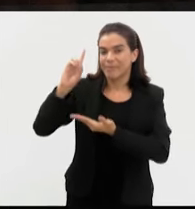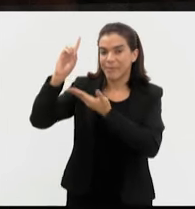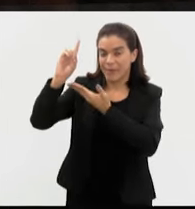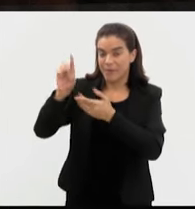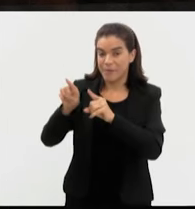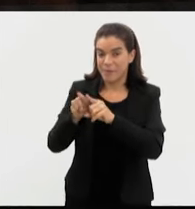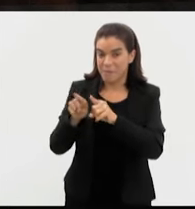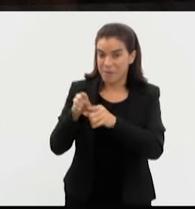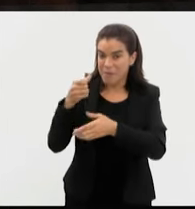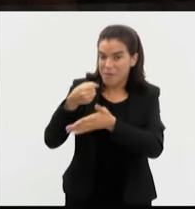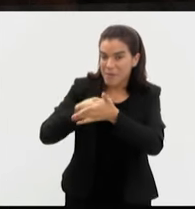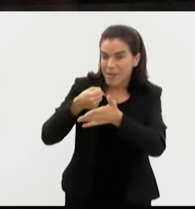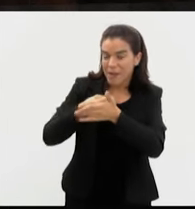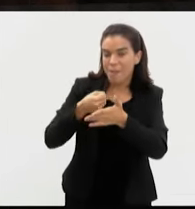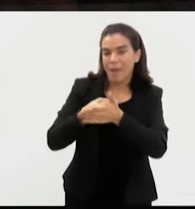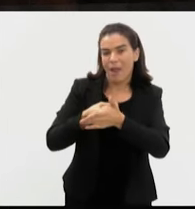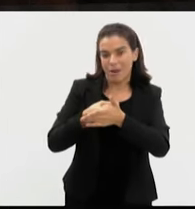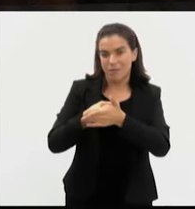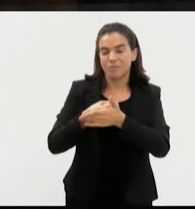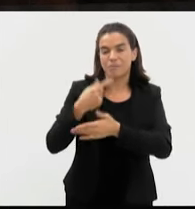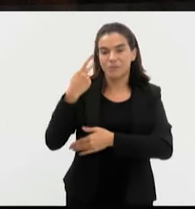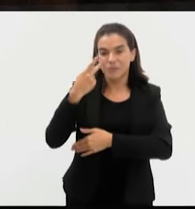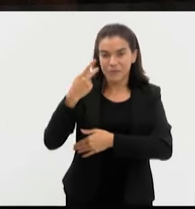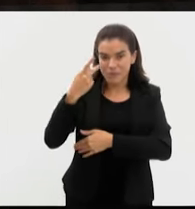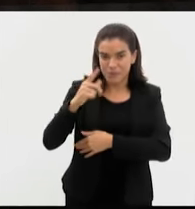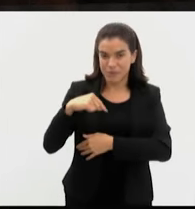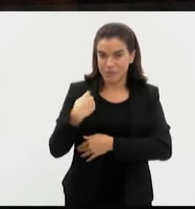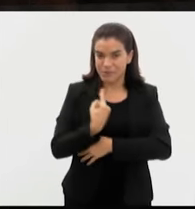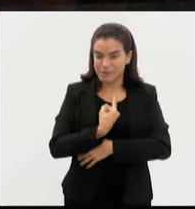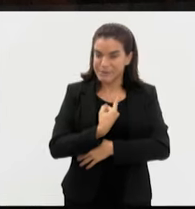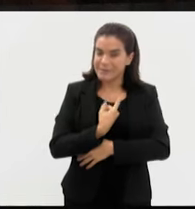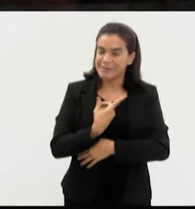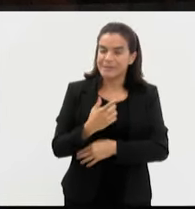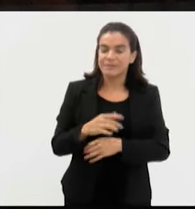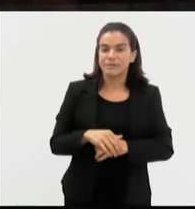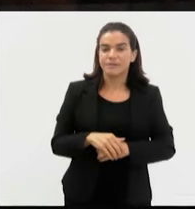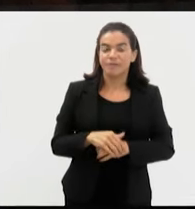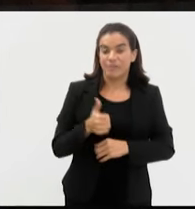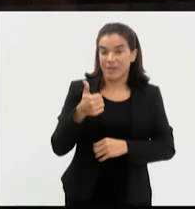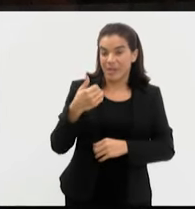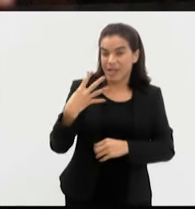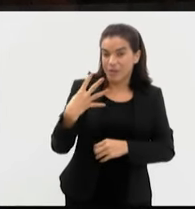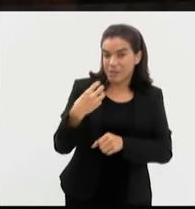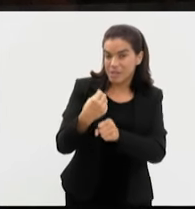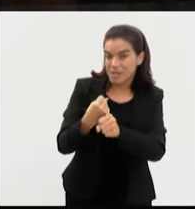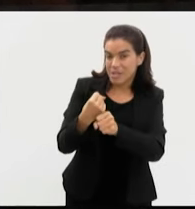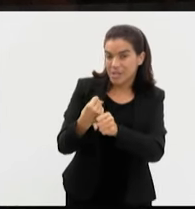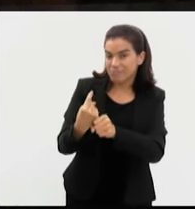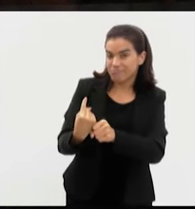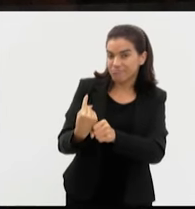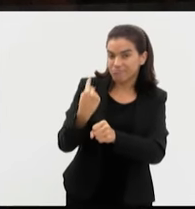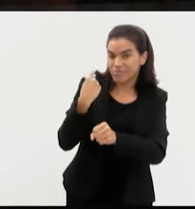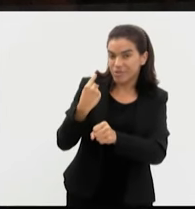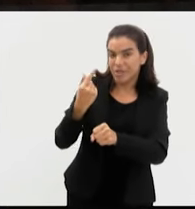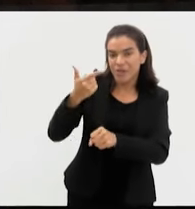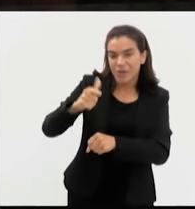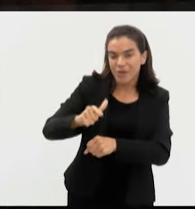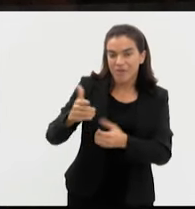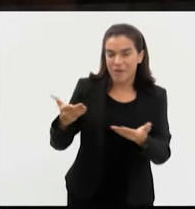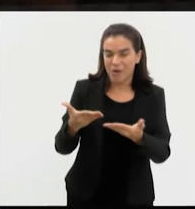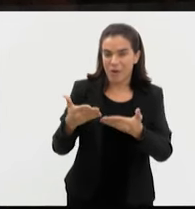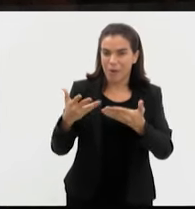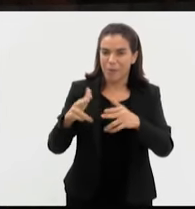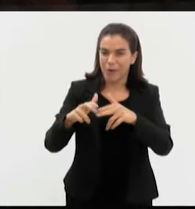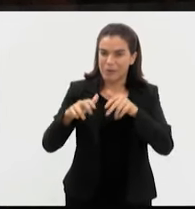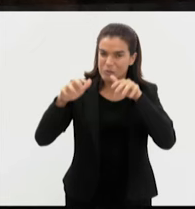mandado da nossa guerra o Pilar que foi muito sacrificado há 14 anos atrás e mais uma vez agora nessas chuvas de